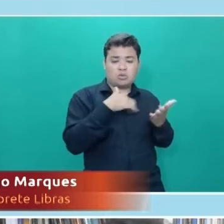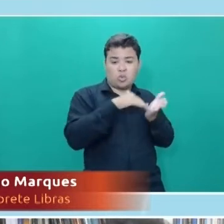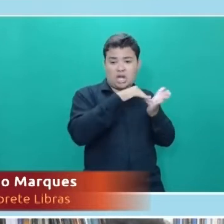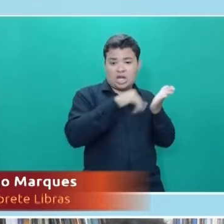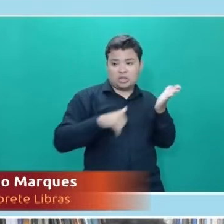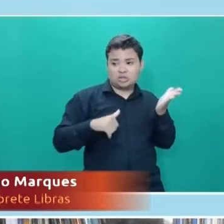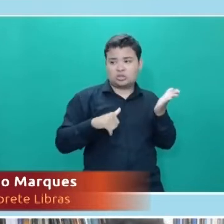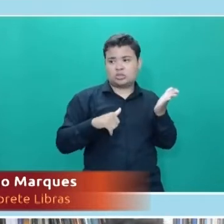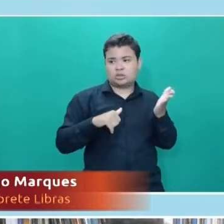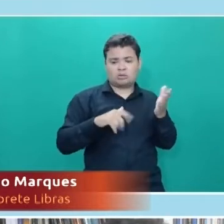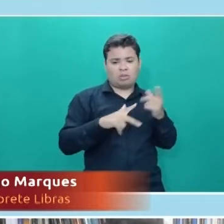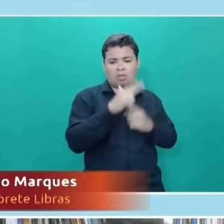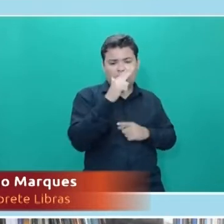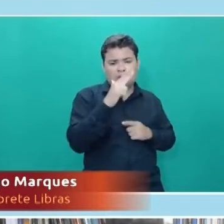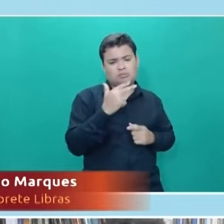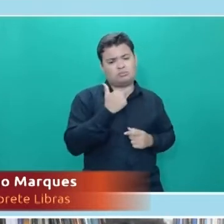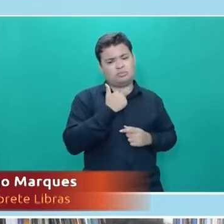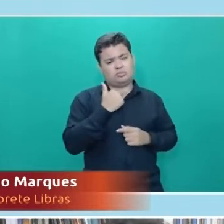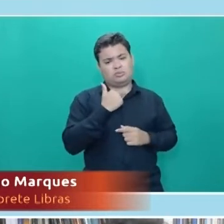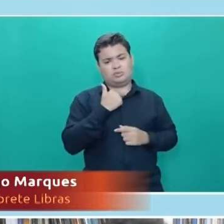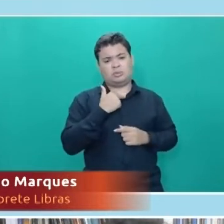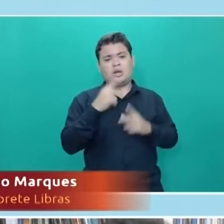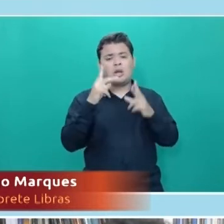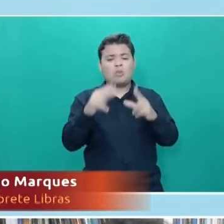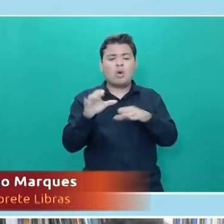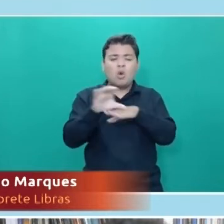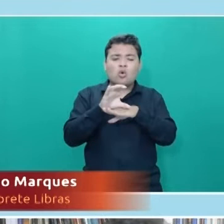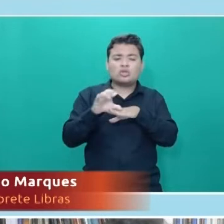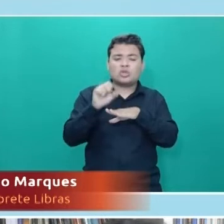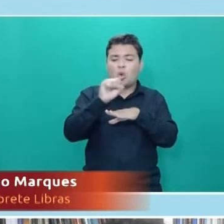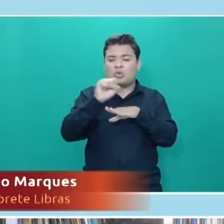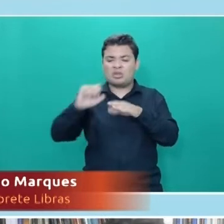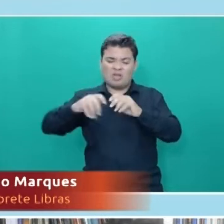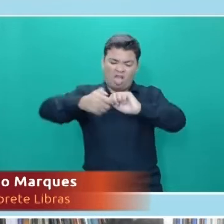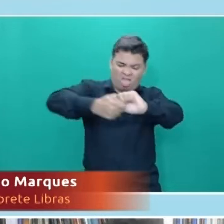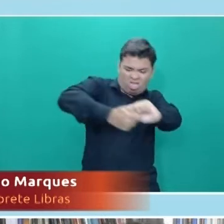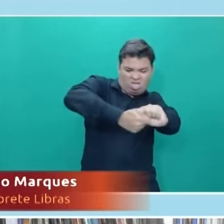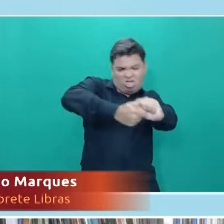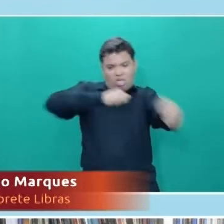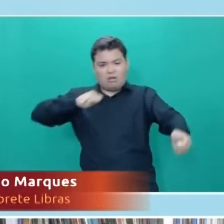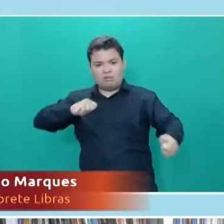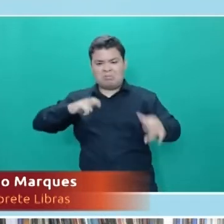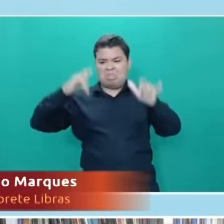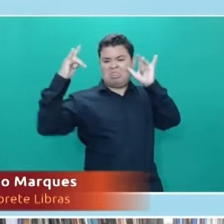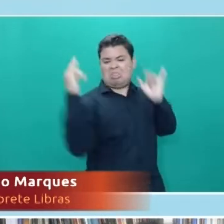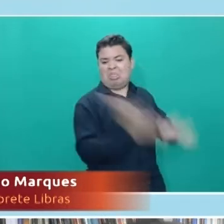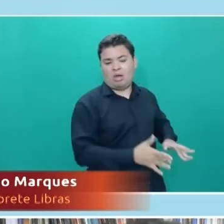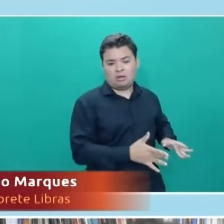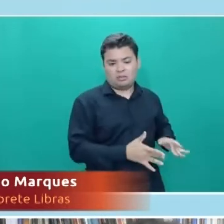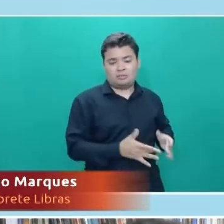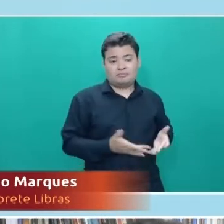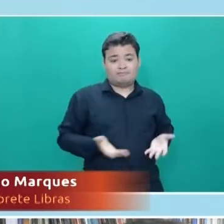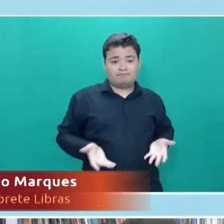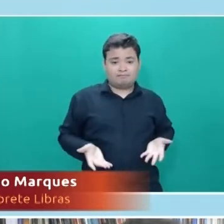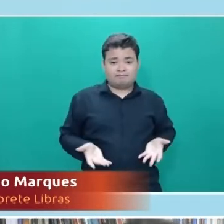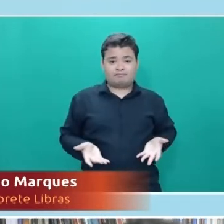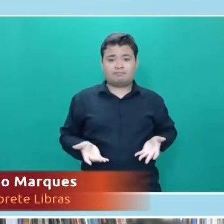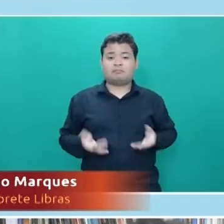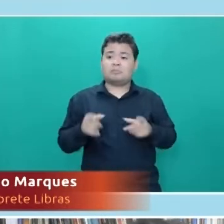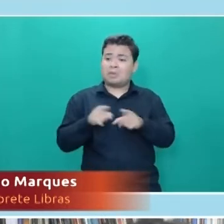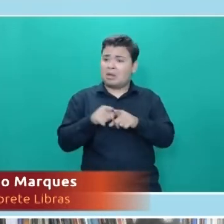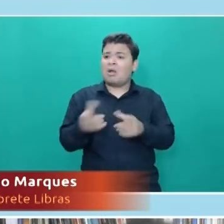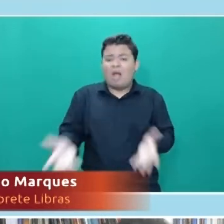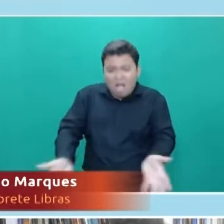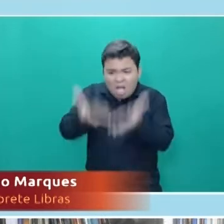uma chantagem, isso é rasgar a Constituição de 88, é rasgar um pacto geracional e é e é criar a fome, é